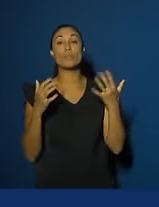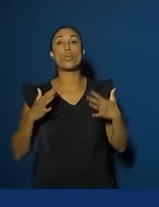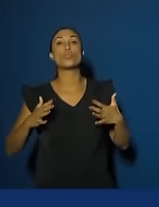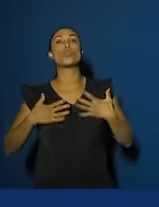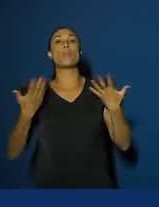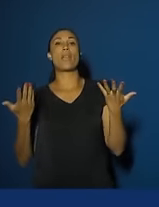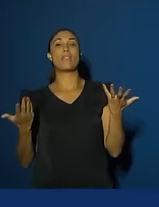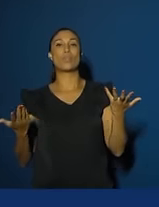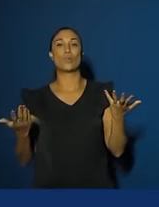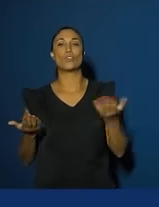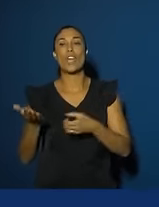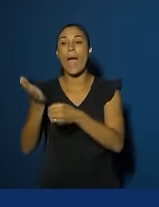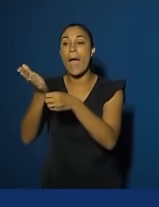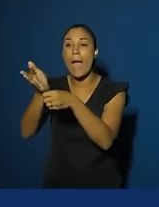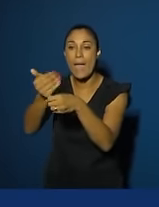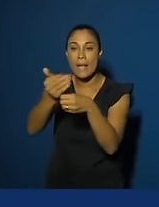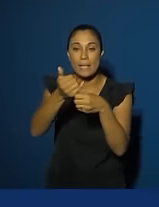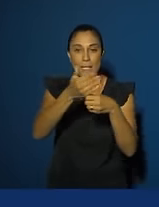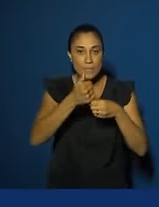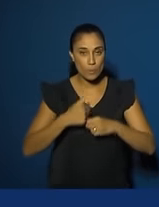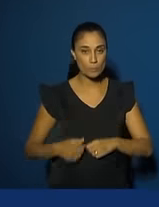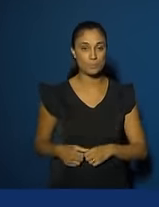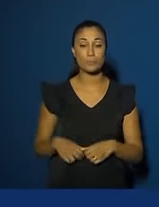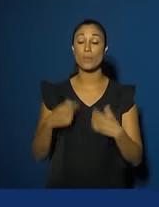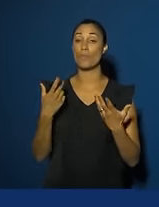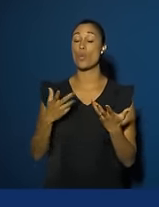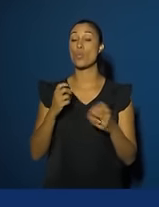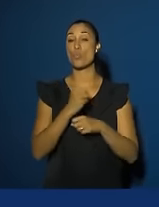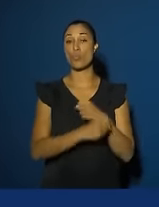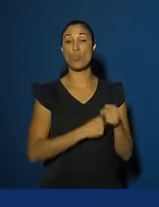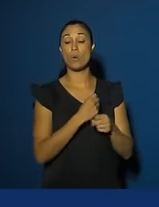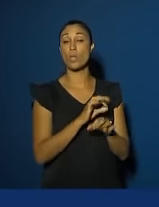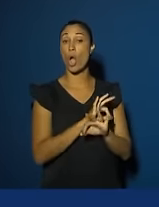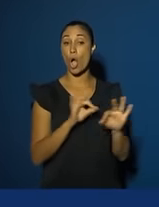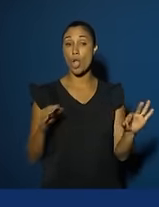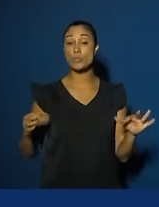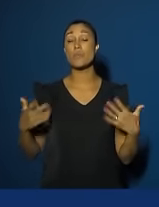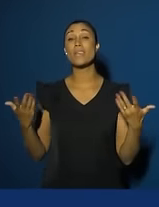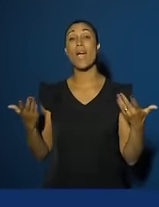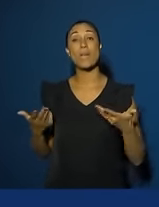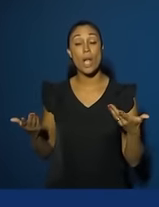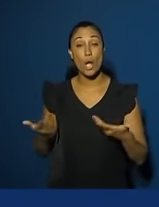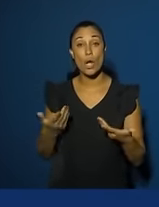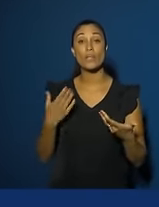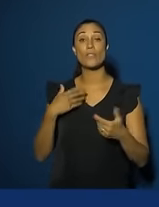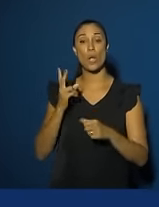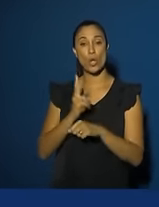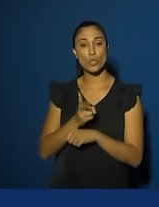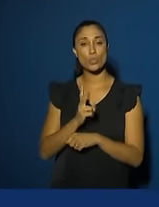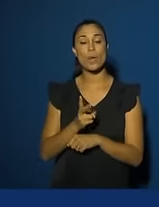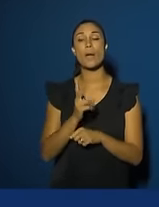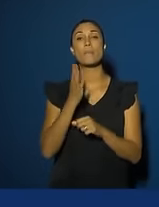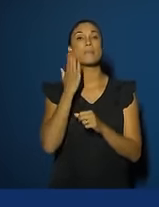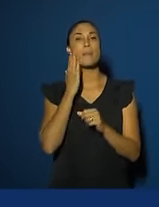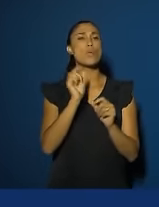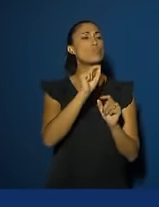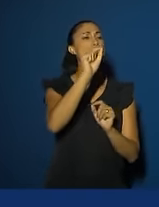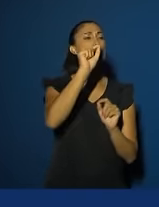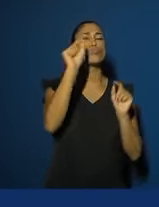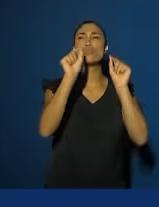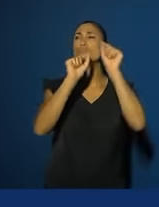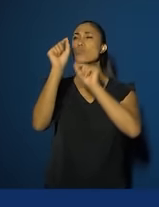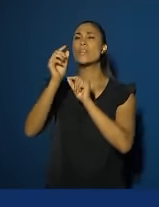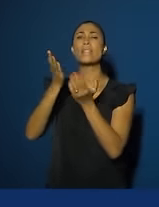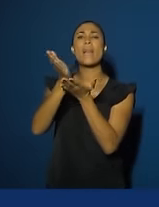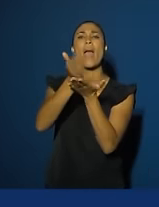surpreendente arrecadação arrecadação ele foi muito surpreendente nós vamos decompor para saber o que que o que que é o quê dessa